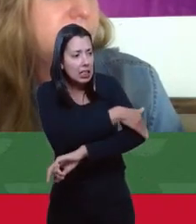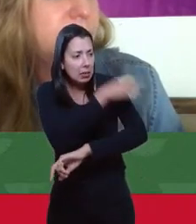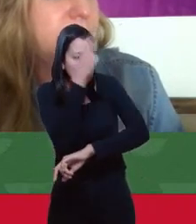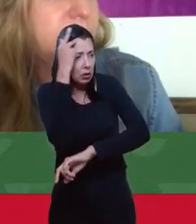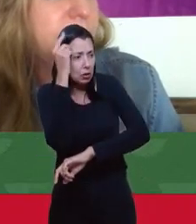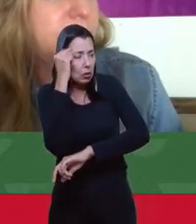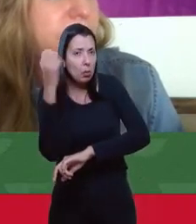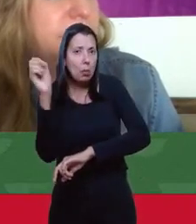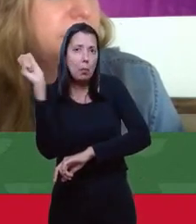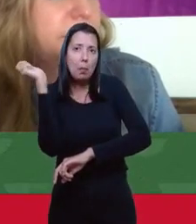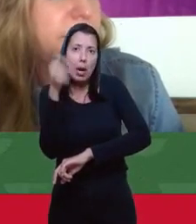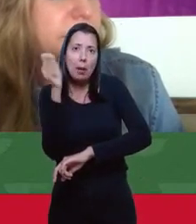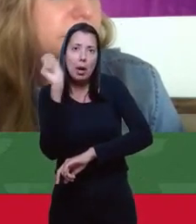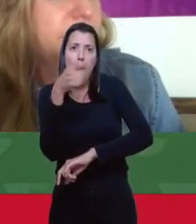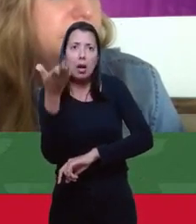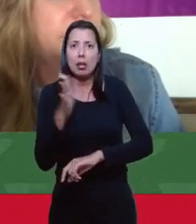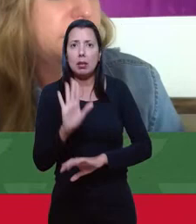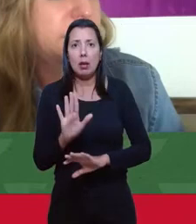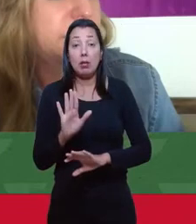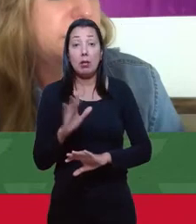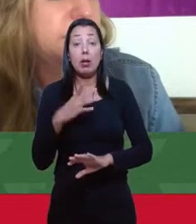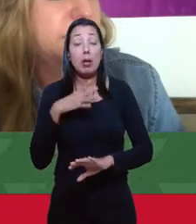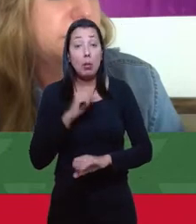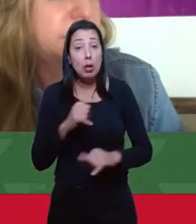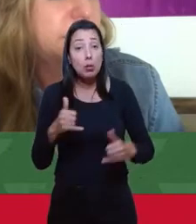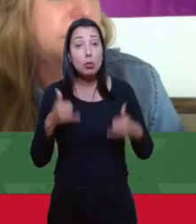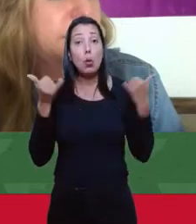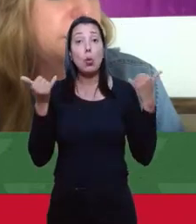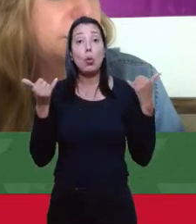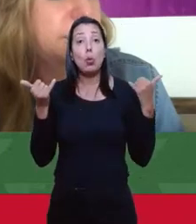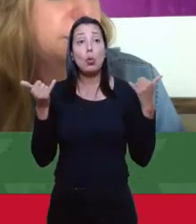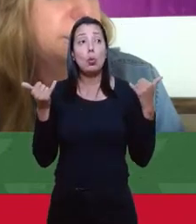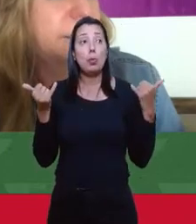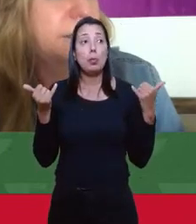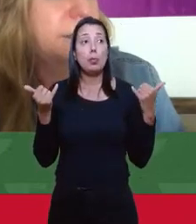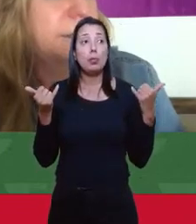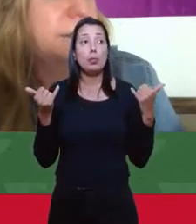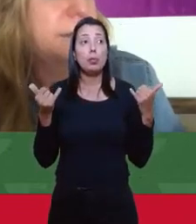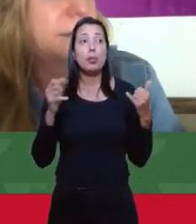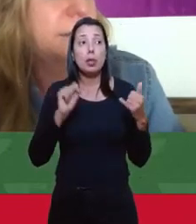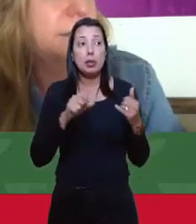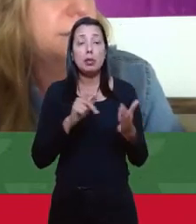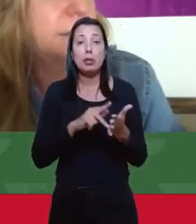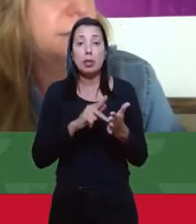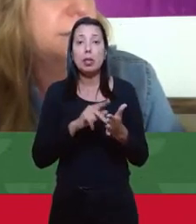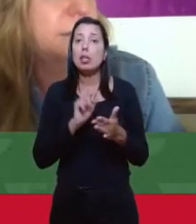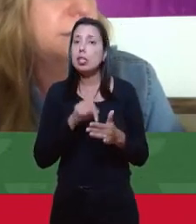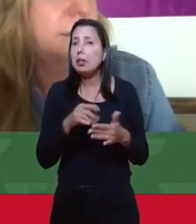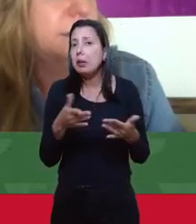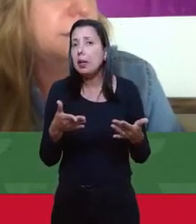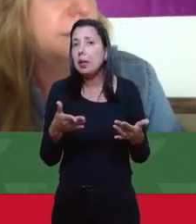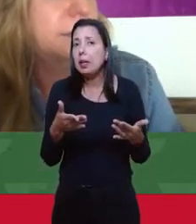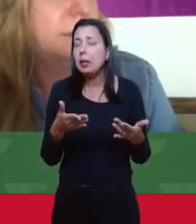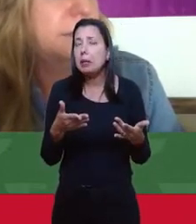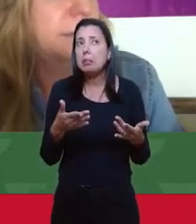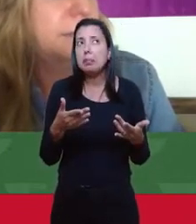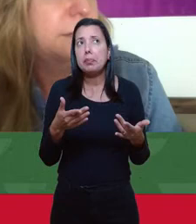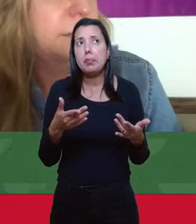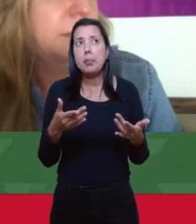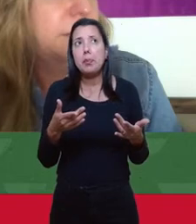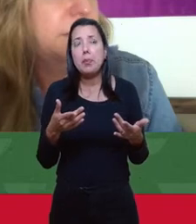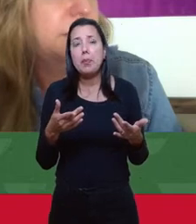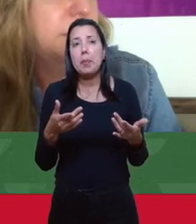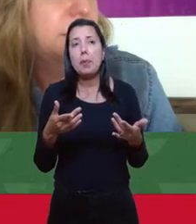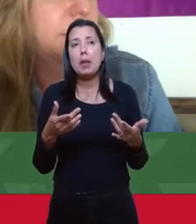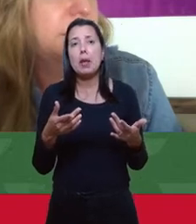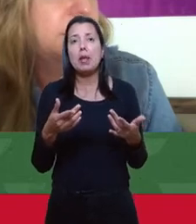uma lâmpada vai bater na gente. Acho que orgulho da gente ser o que é, sem